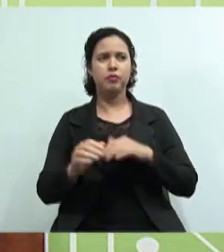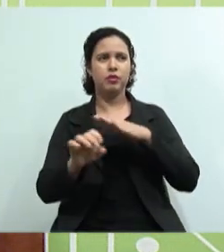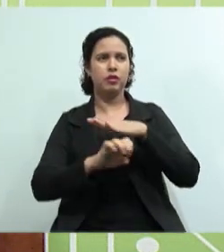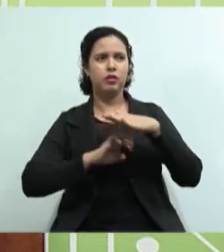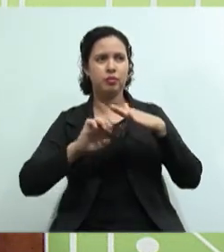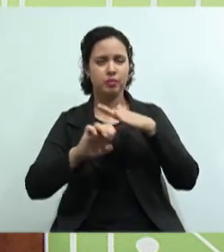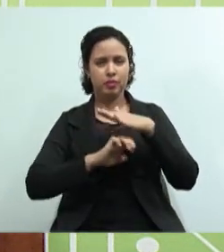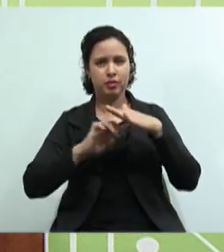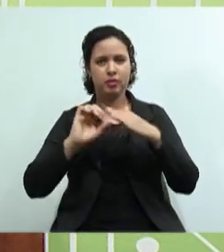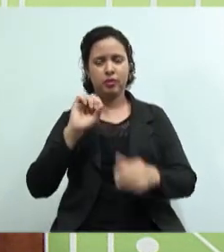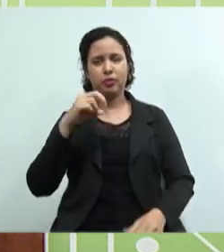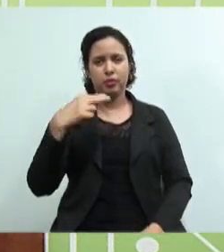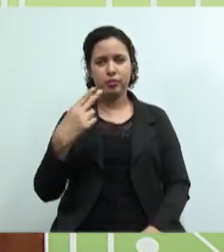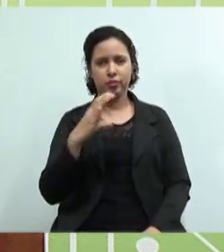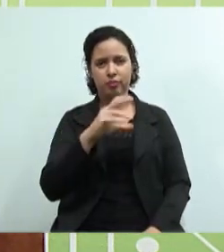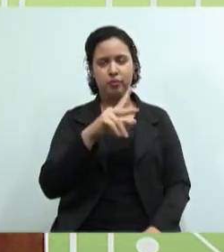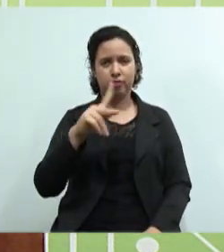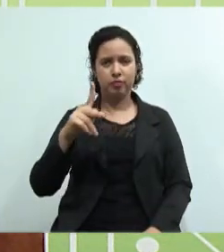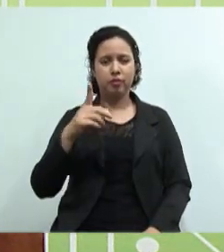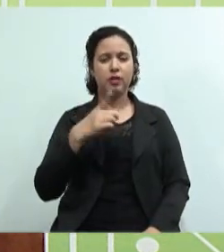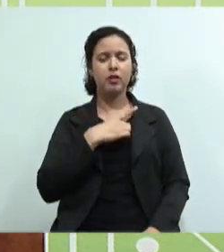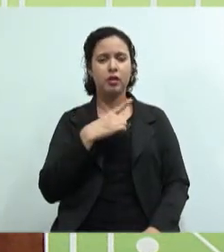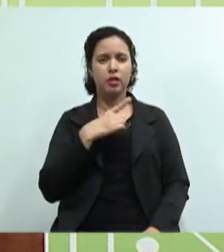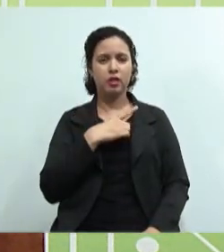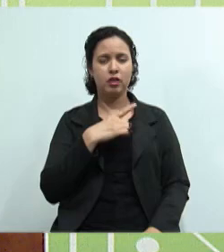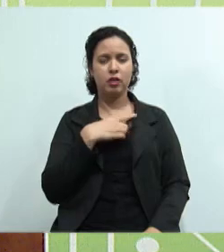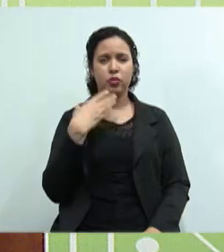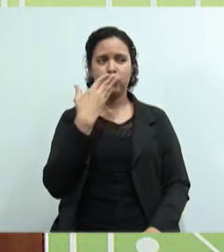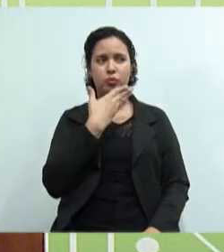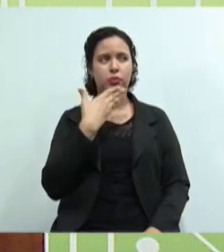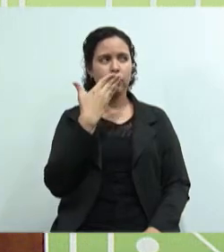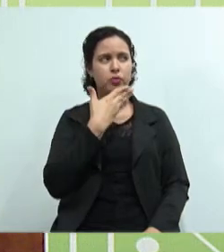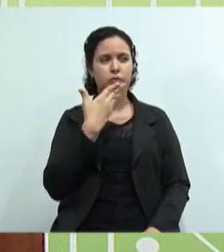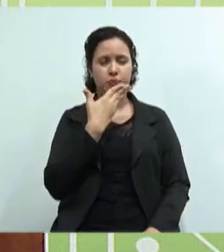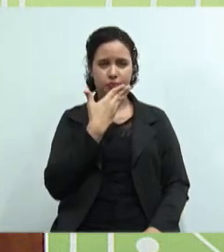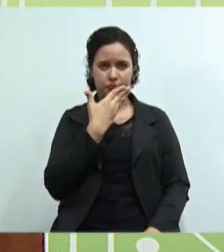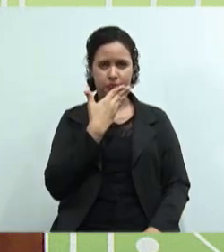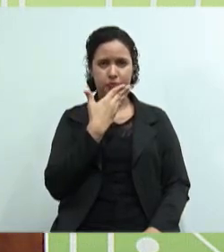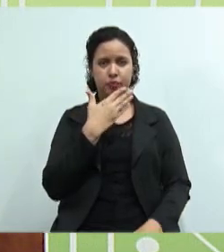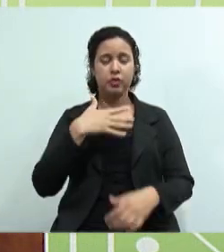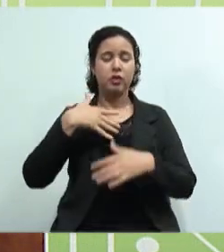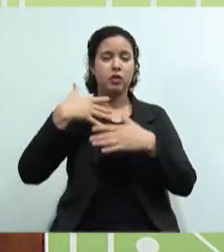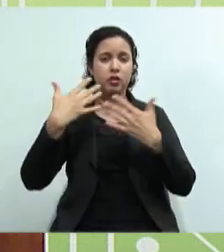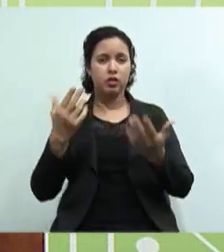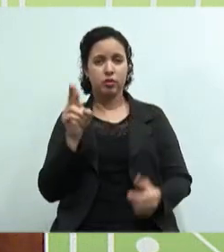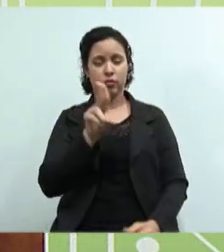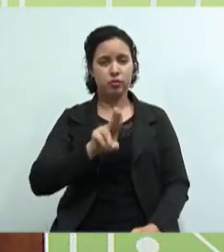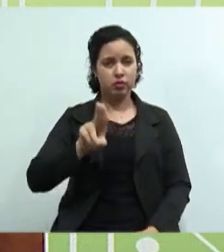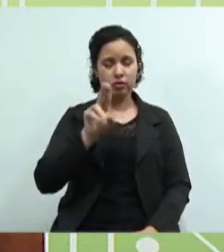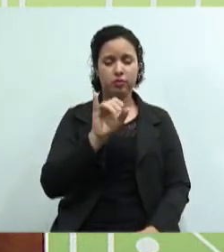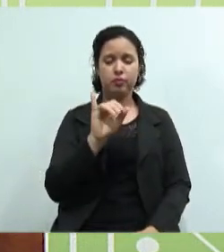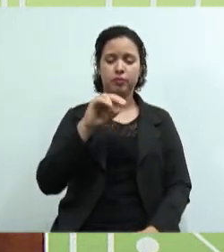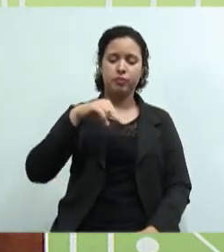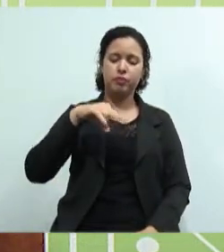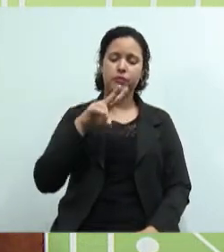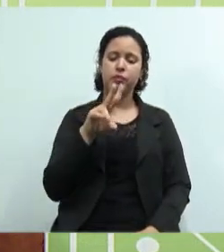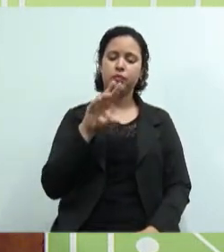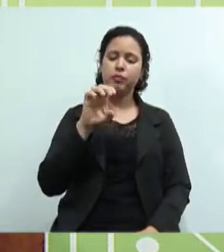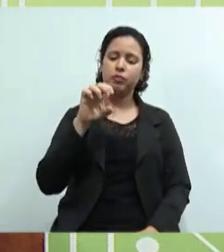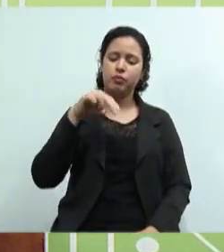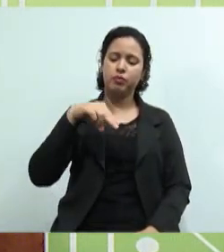ou a cooperativa, ela vai produzir pudins ou vai produzir doces. Então, através do inventário de materiais,